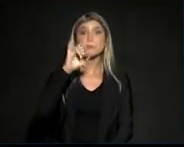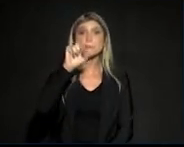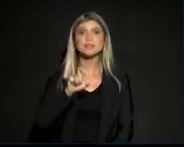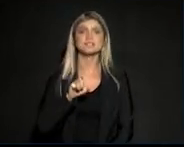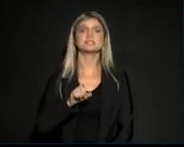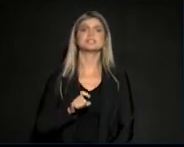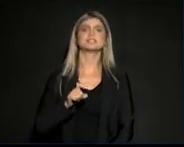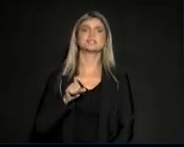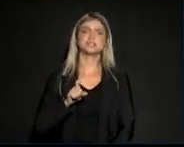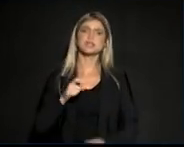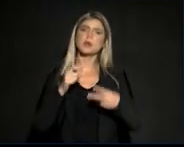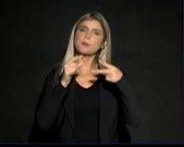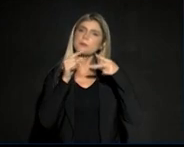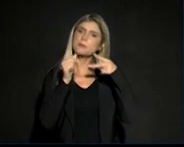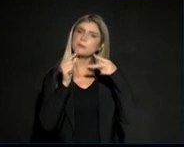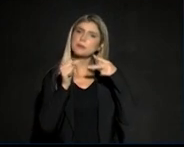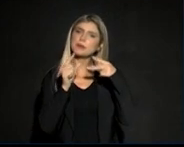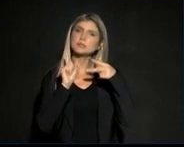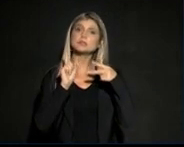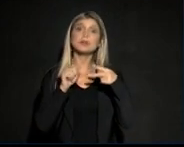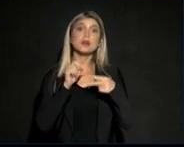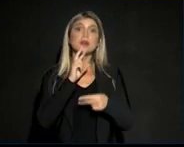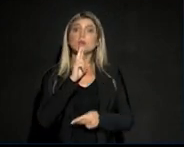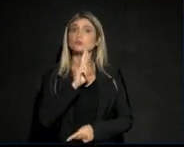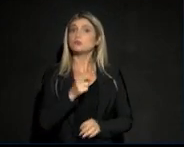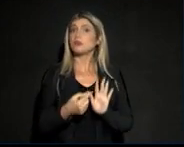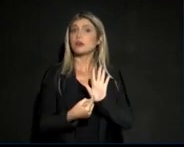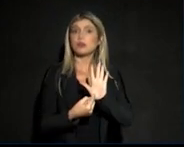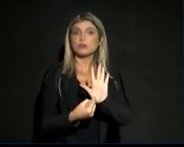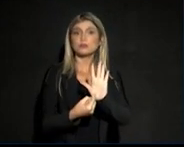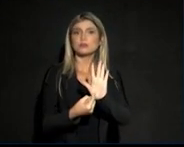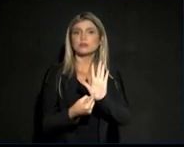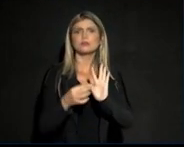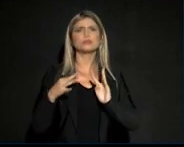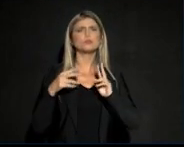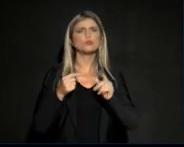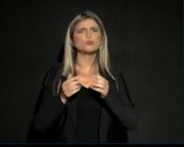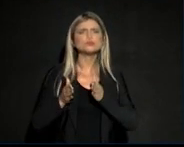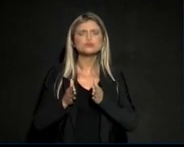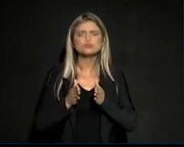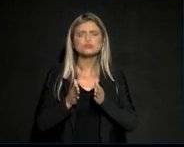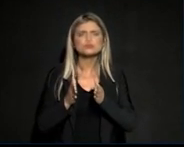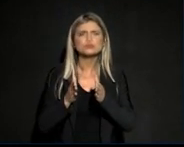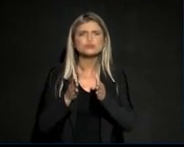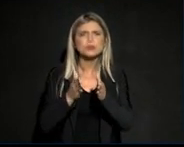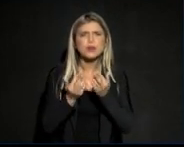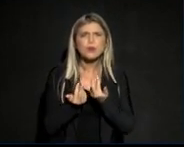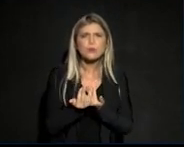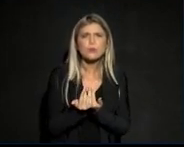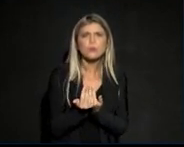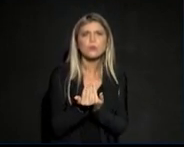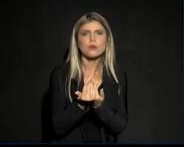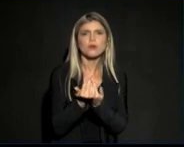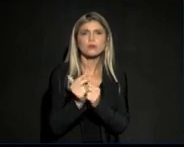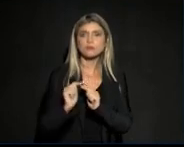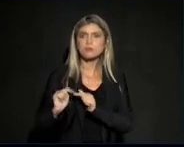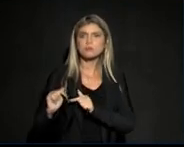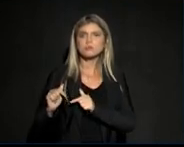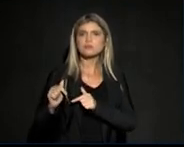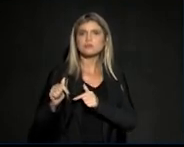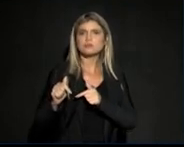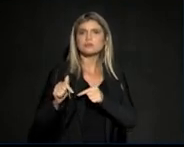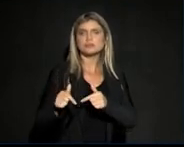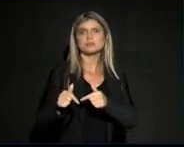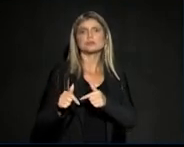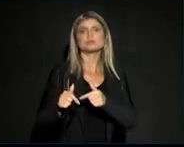disso aí Tá ali tá todo mundo atuando na mesma direção e foi feita uma avanço institucional que